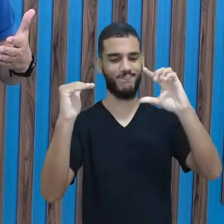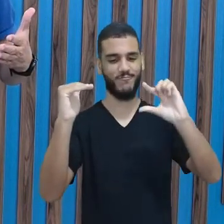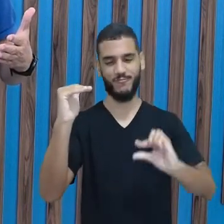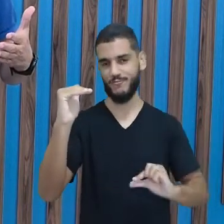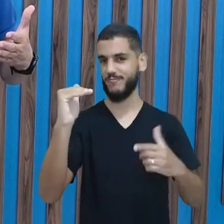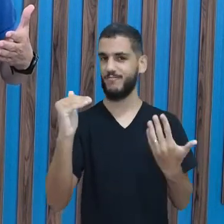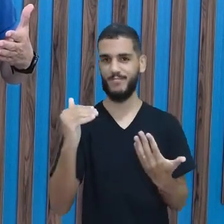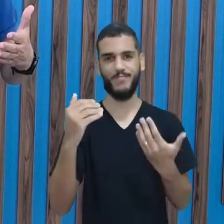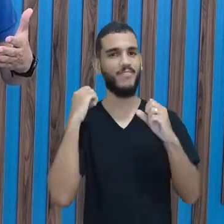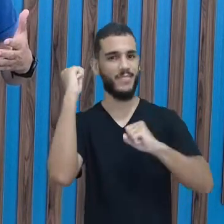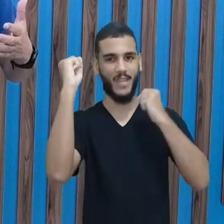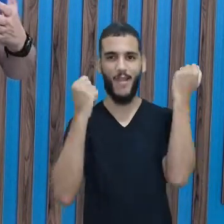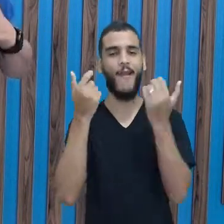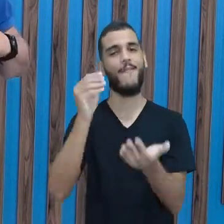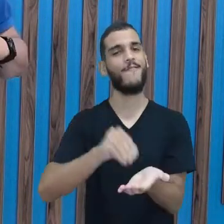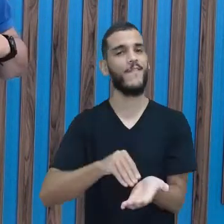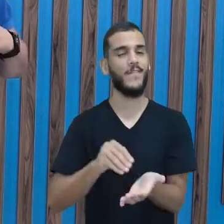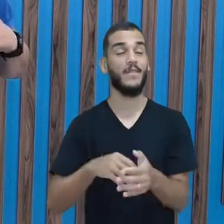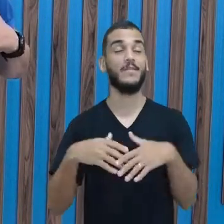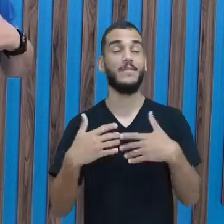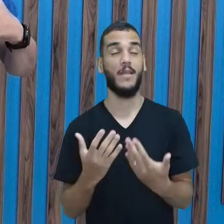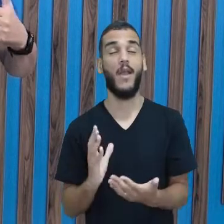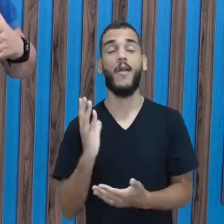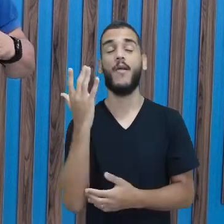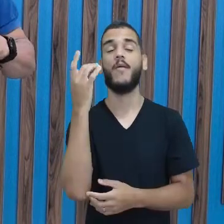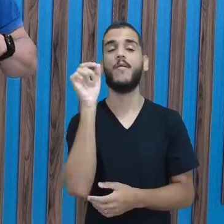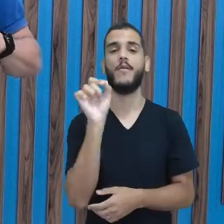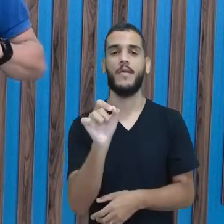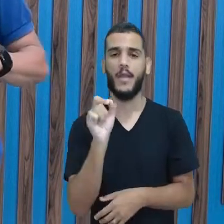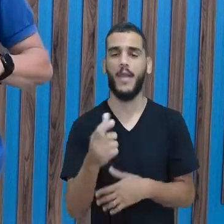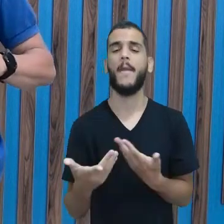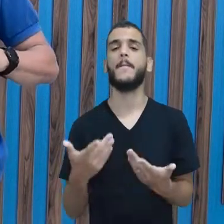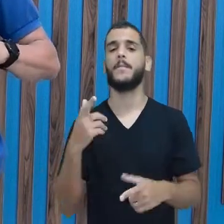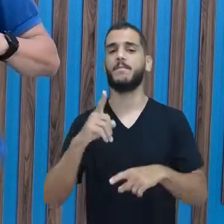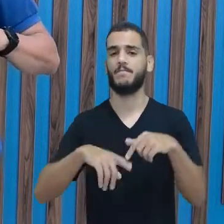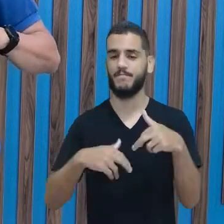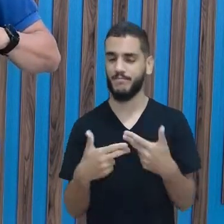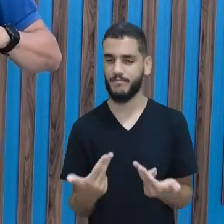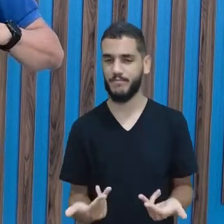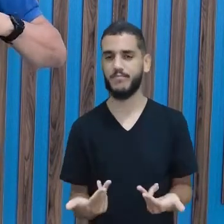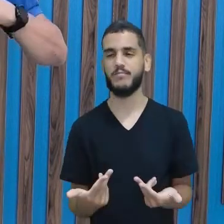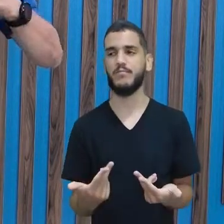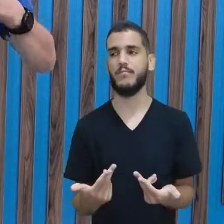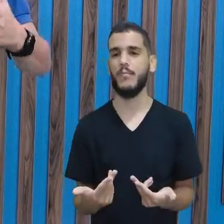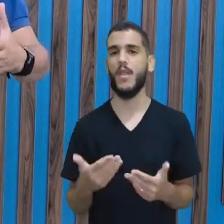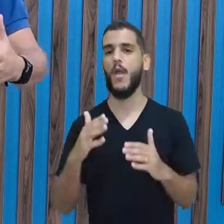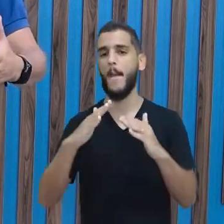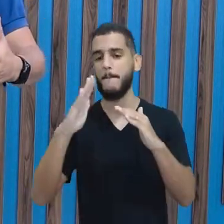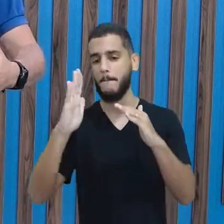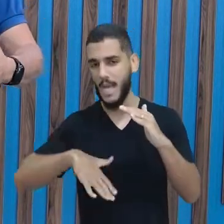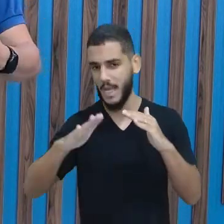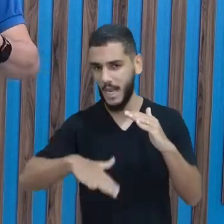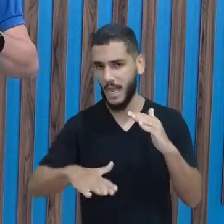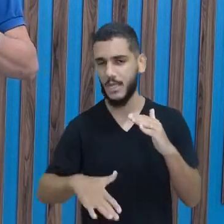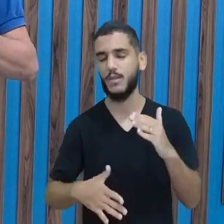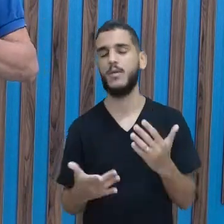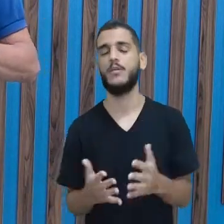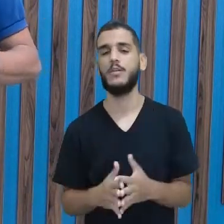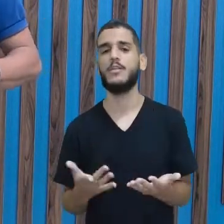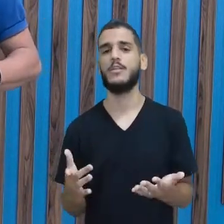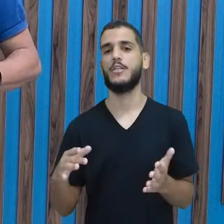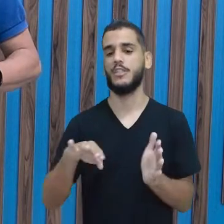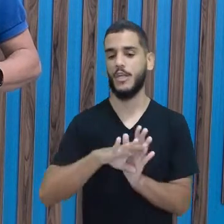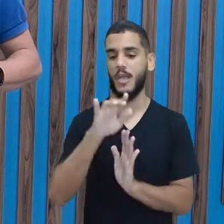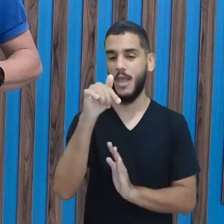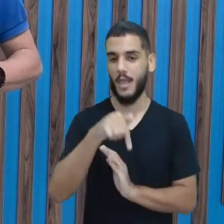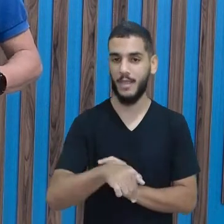assim. Então, o que é que vai acontecer? Vai acontecer que produtos mais baratos vão chegar até a